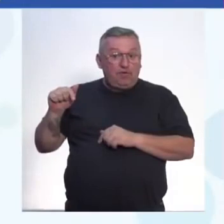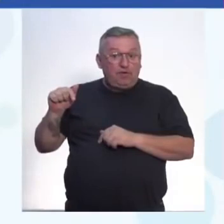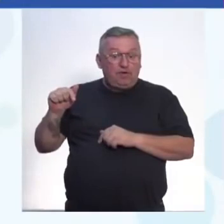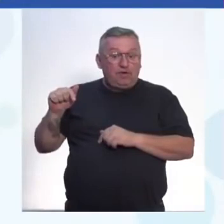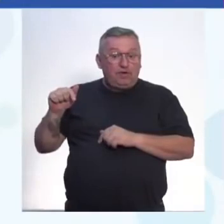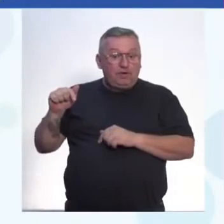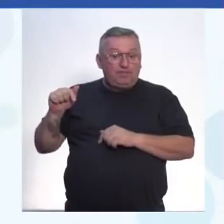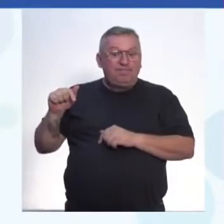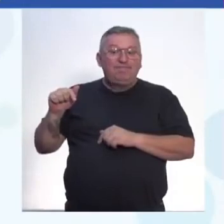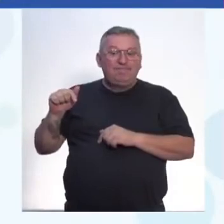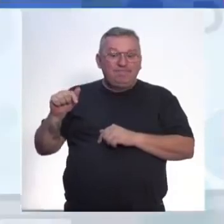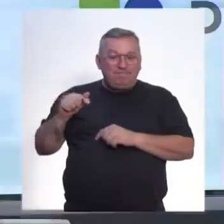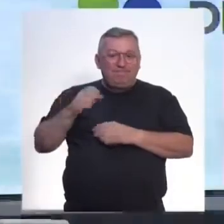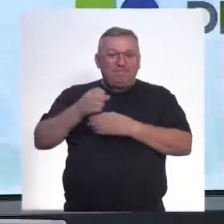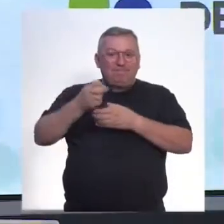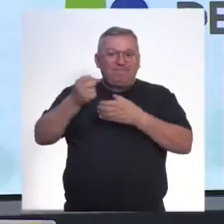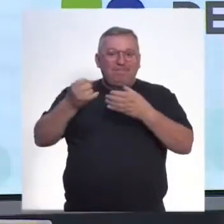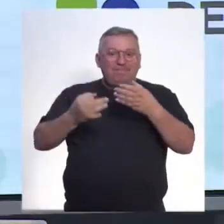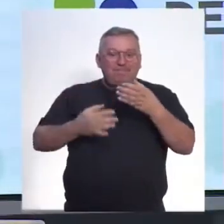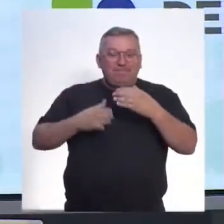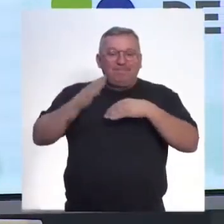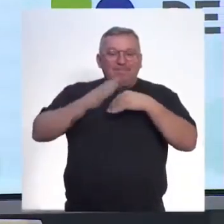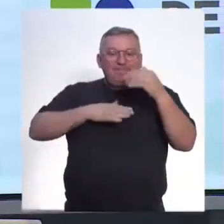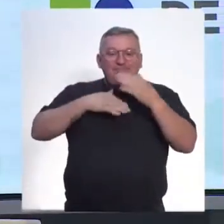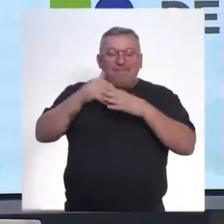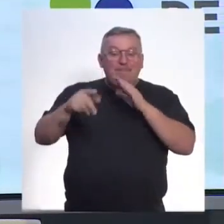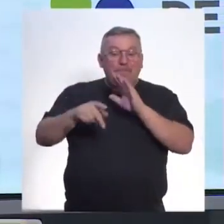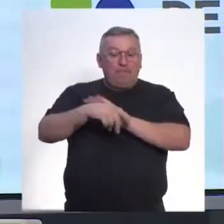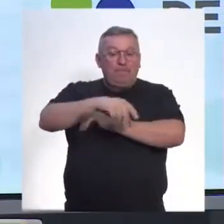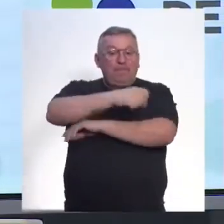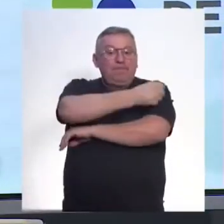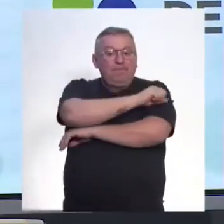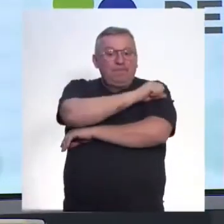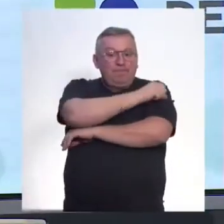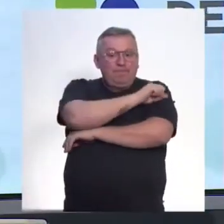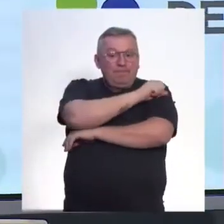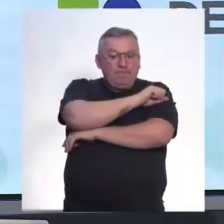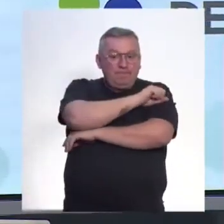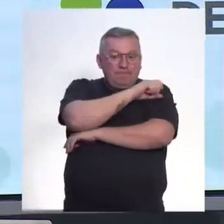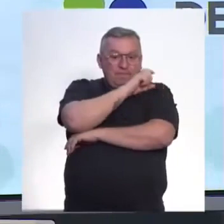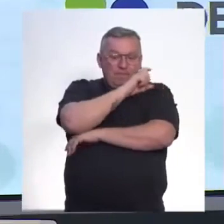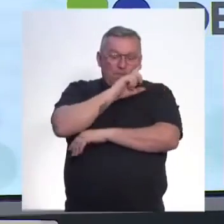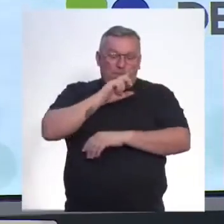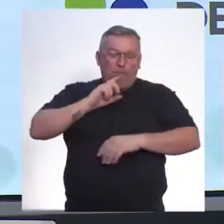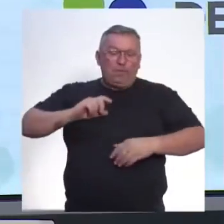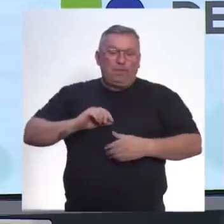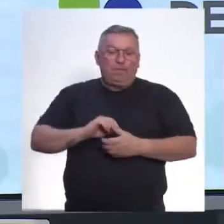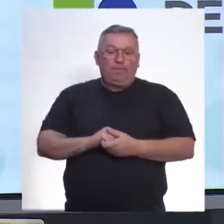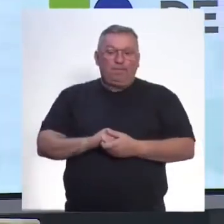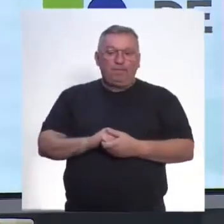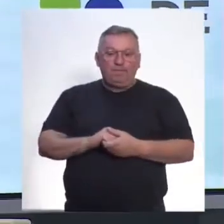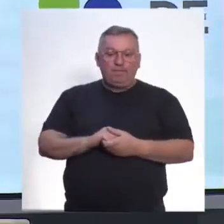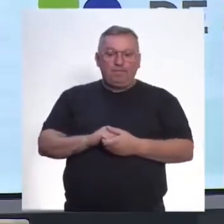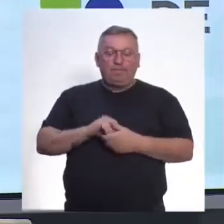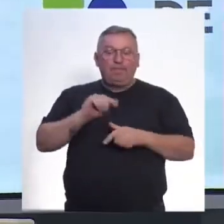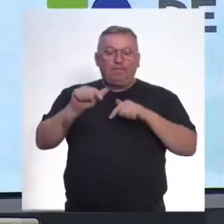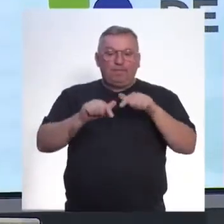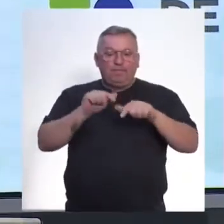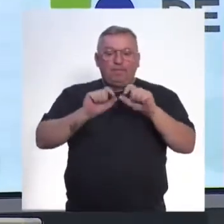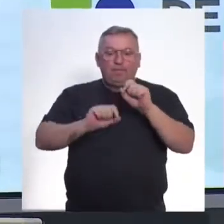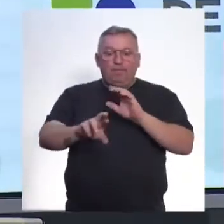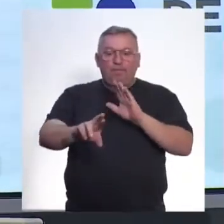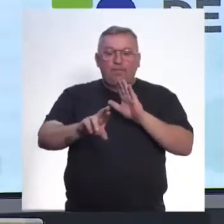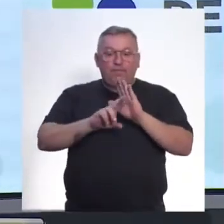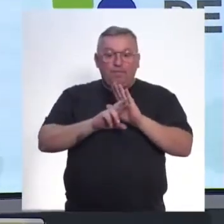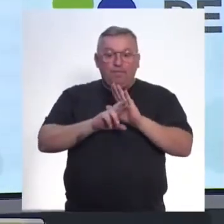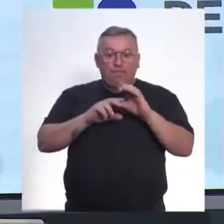EF08MA07, tá ok? Conteúdo, a habilidade para o 8º ano do ensino fundamental. Trabalharemos os resultados